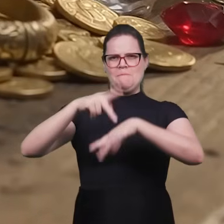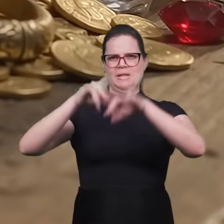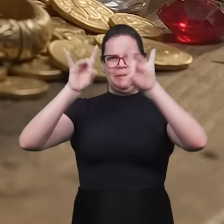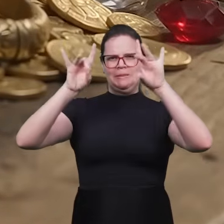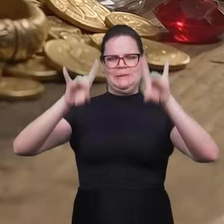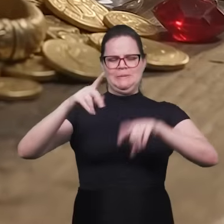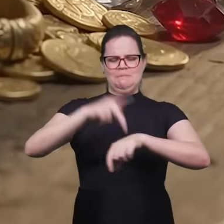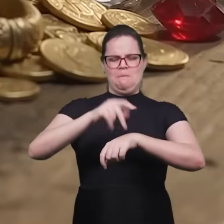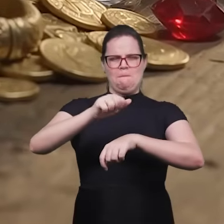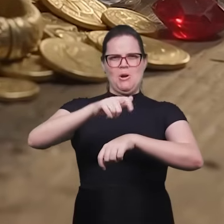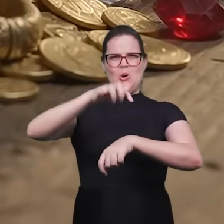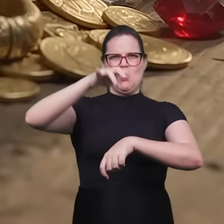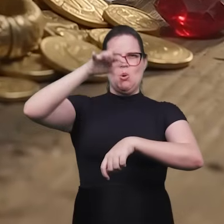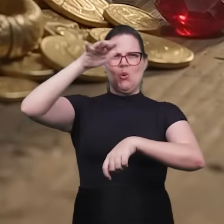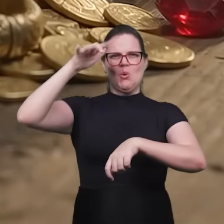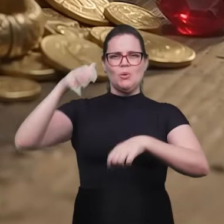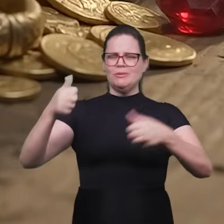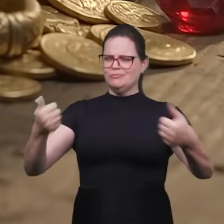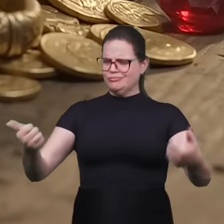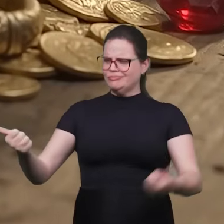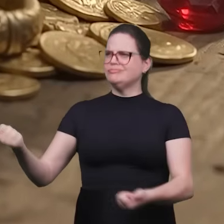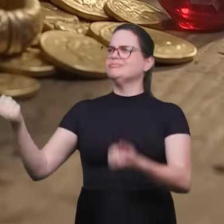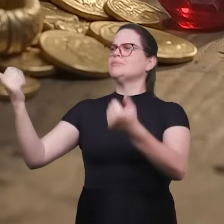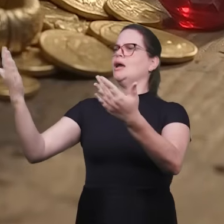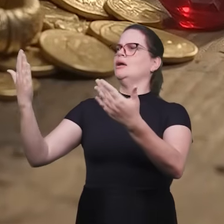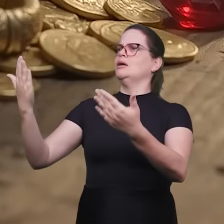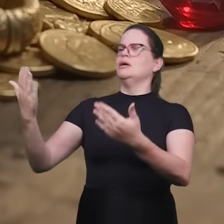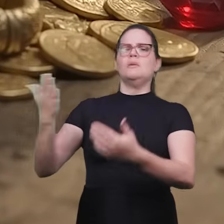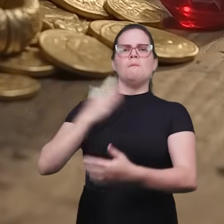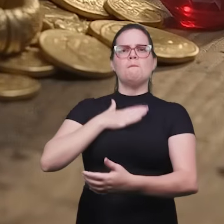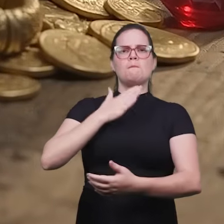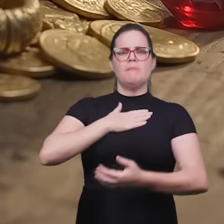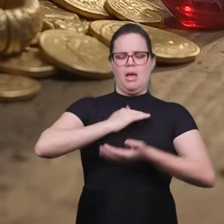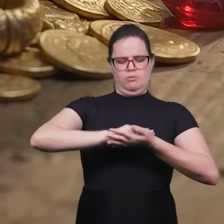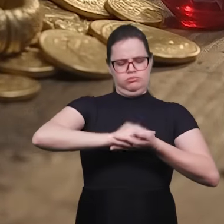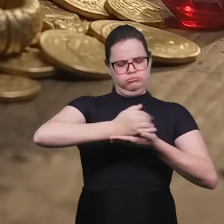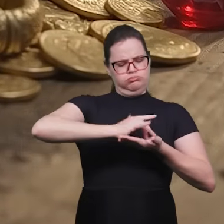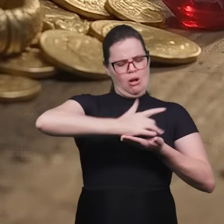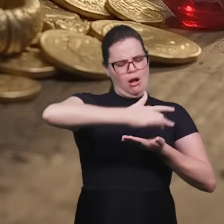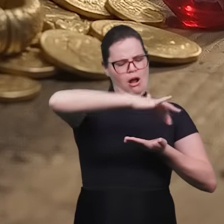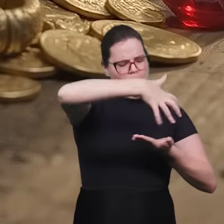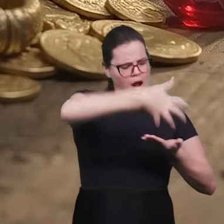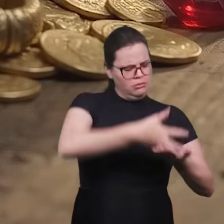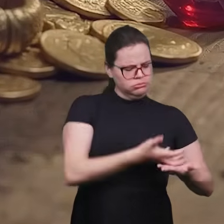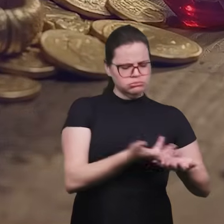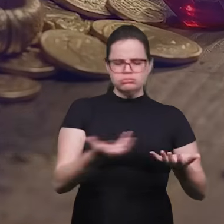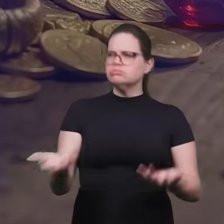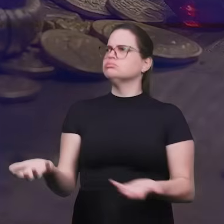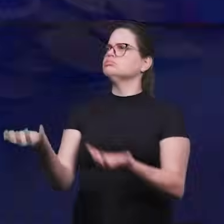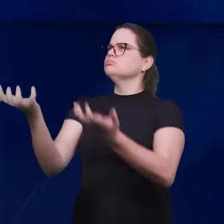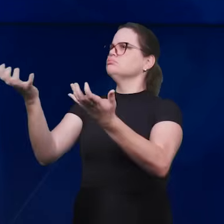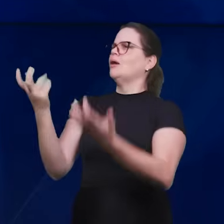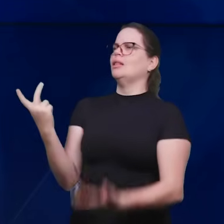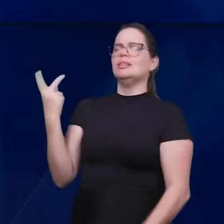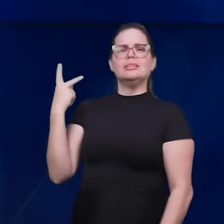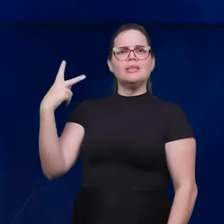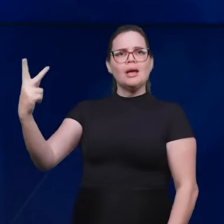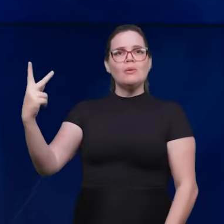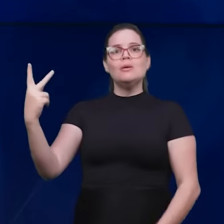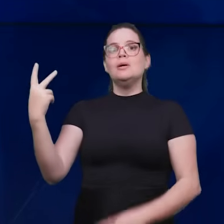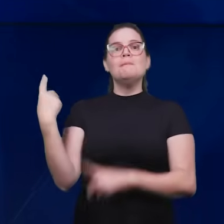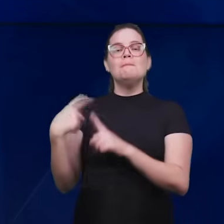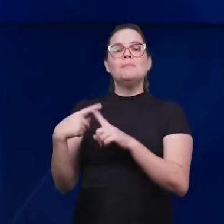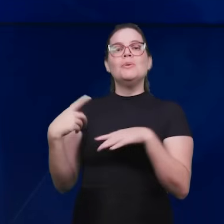preciosas, e ele mesmo diz, ele deu do seu próprio tesouro. Ele deu daquilo que ele tinha